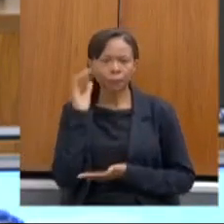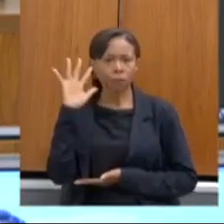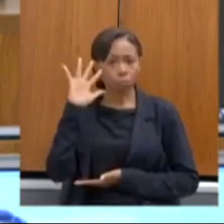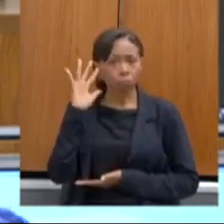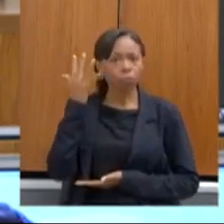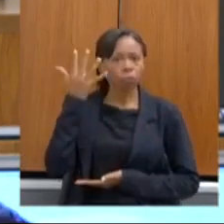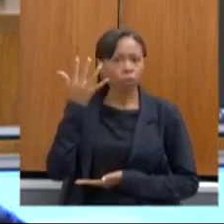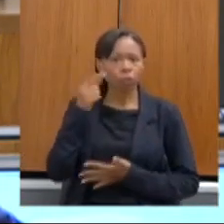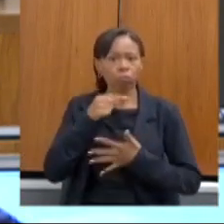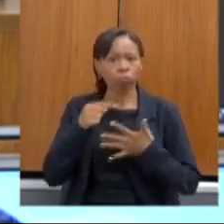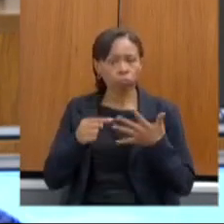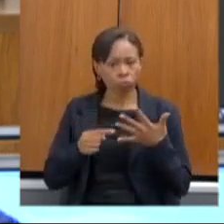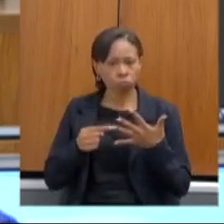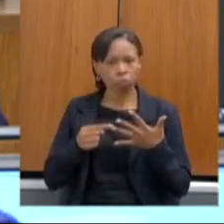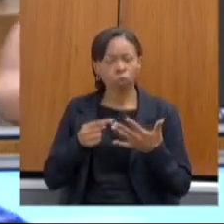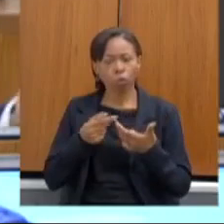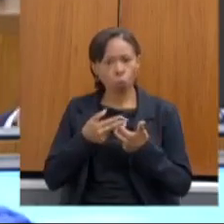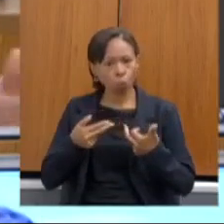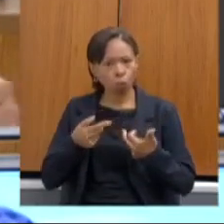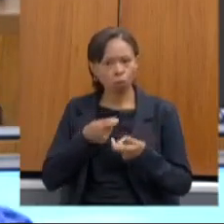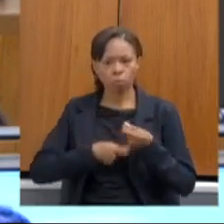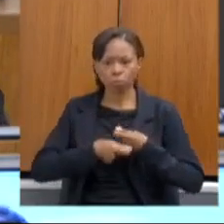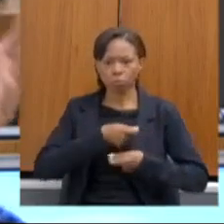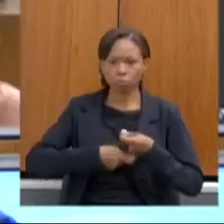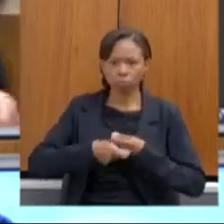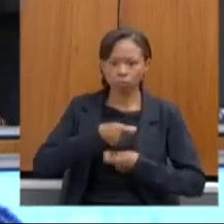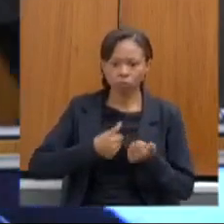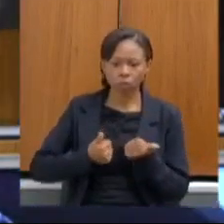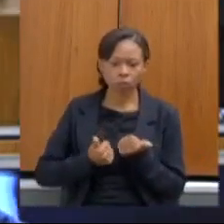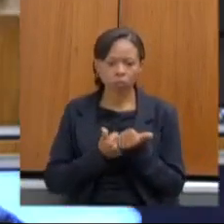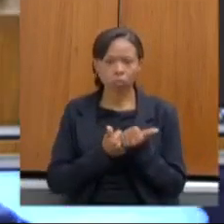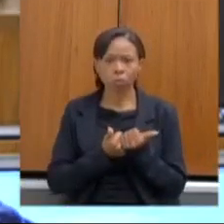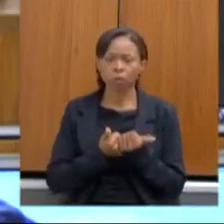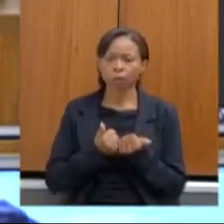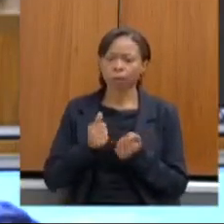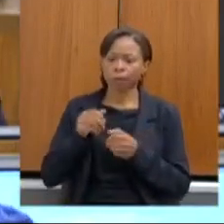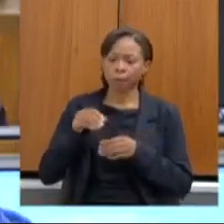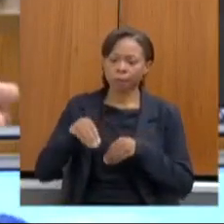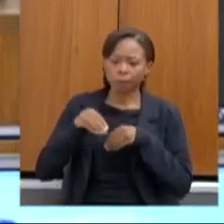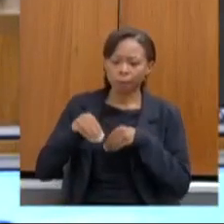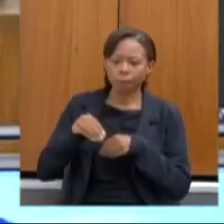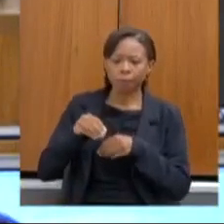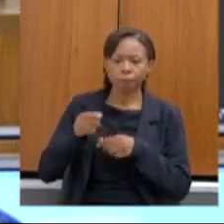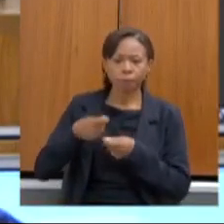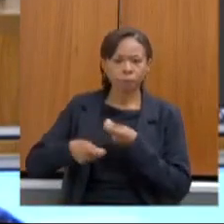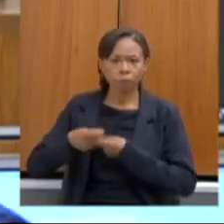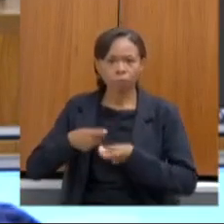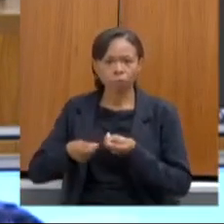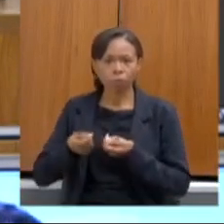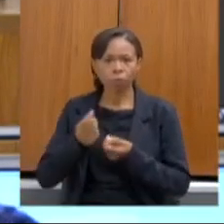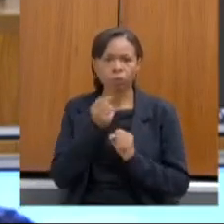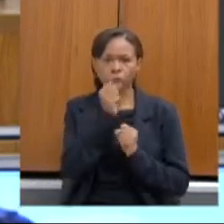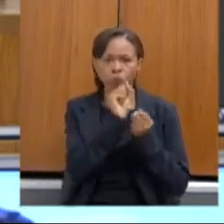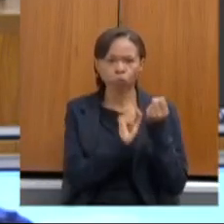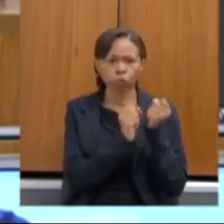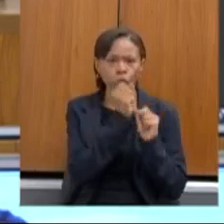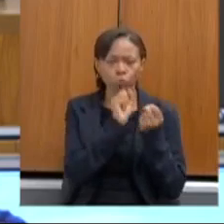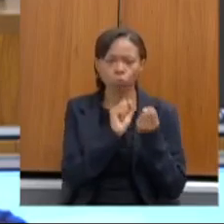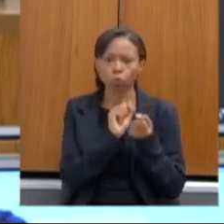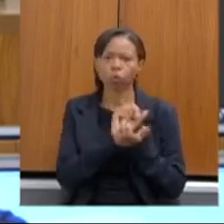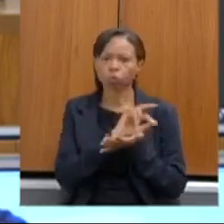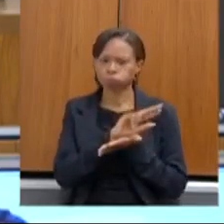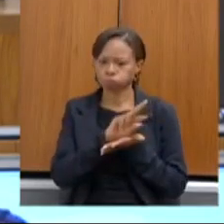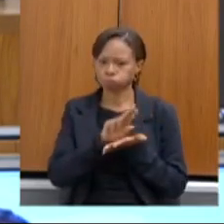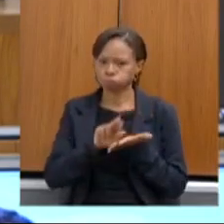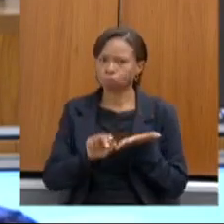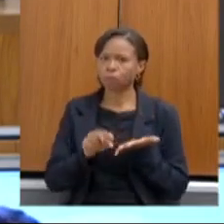dos aspectos econômicos cooperativismo agronegócio indústria então a gente